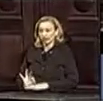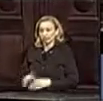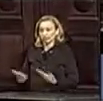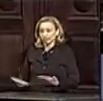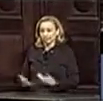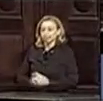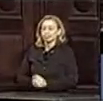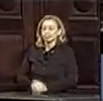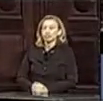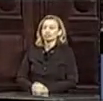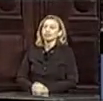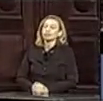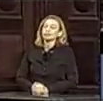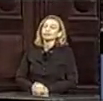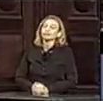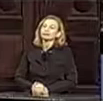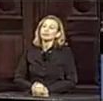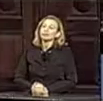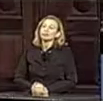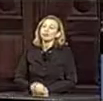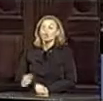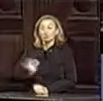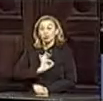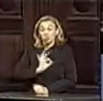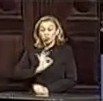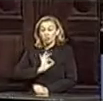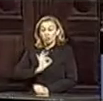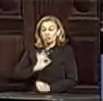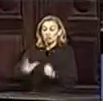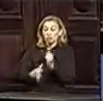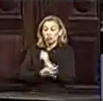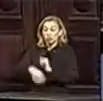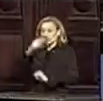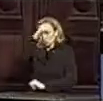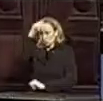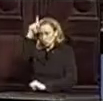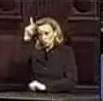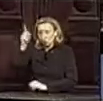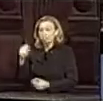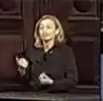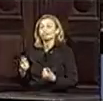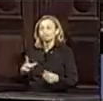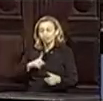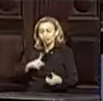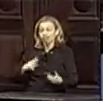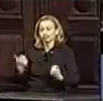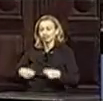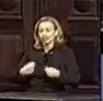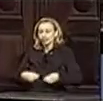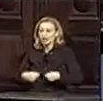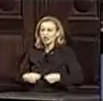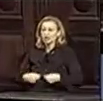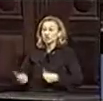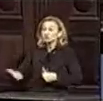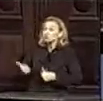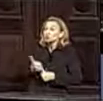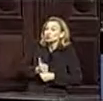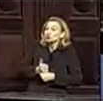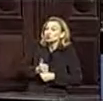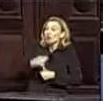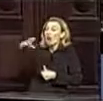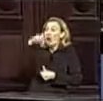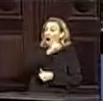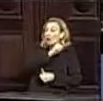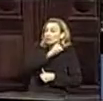uma reformulação da política de segurança pública, há a necessidade da substituição